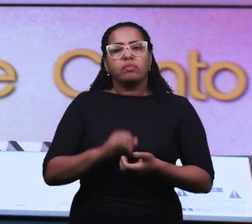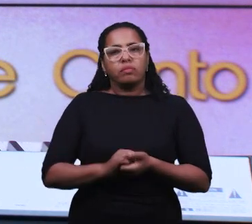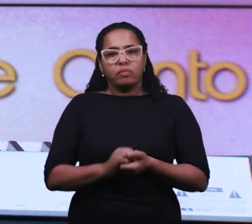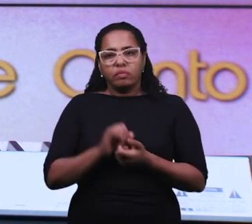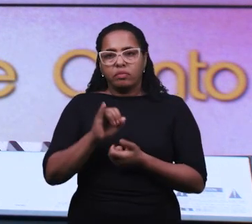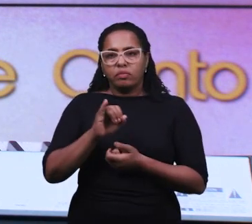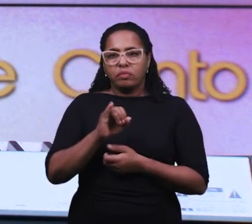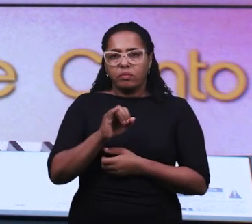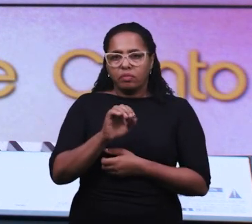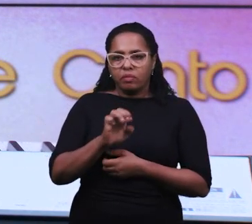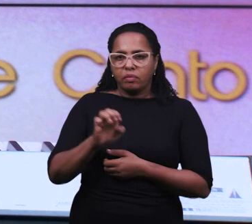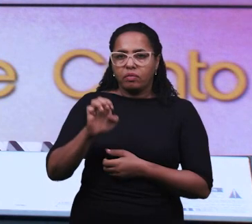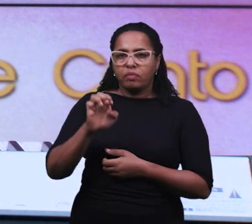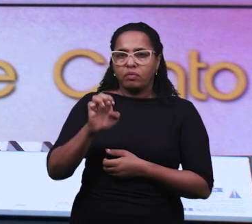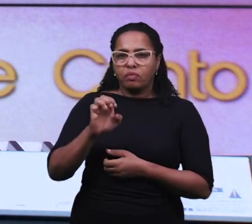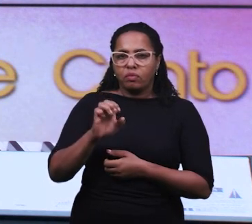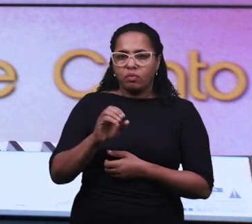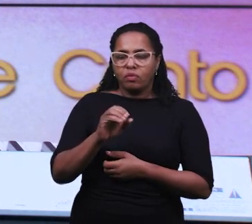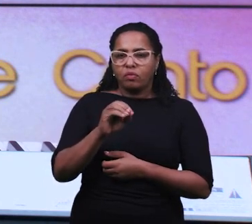especialmente.